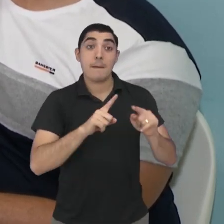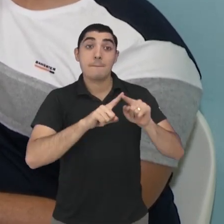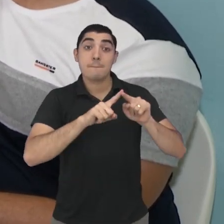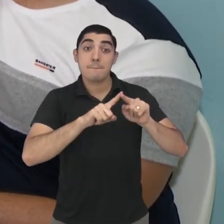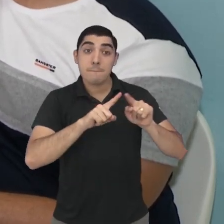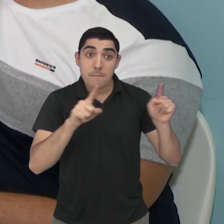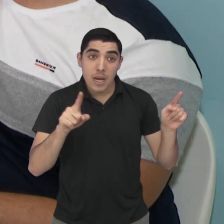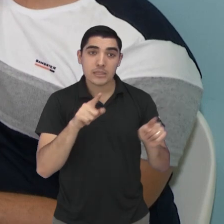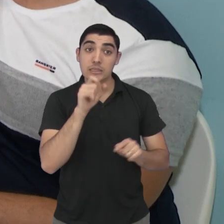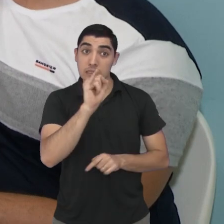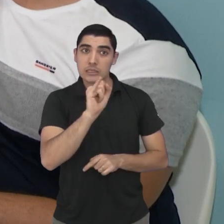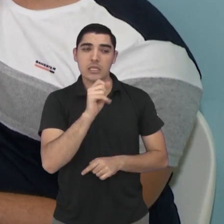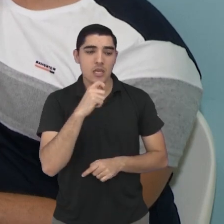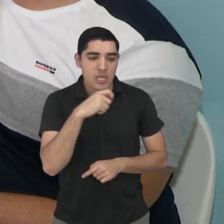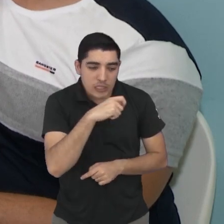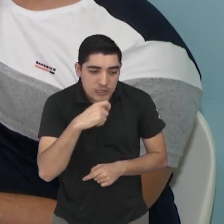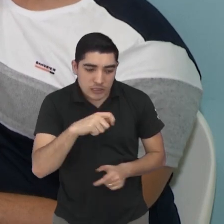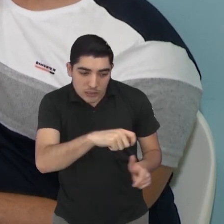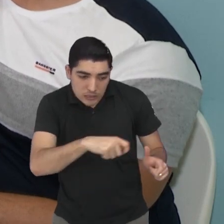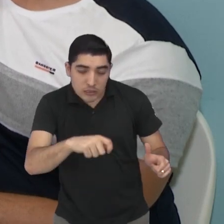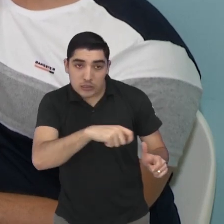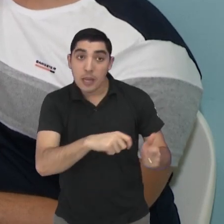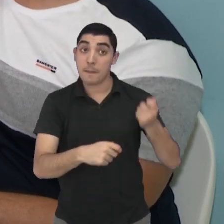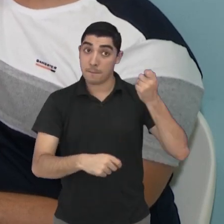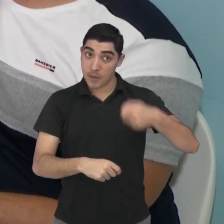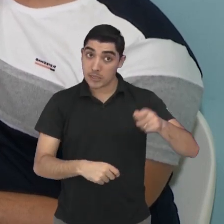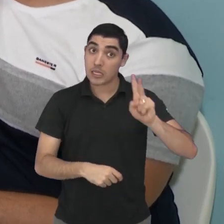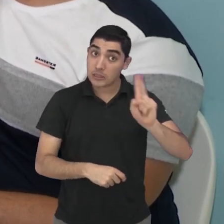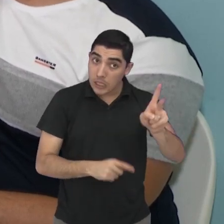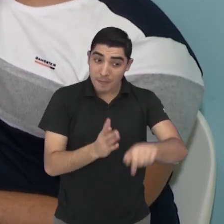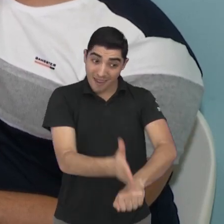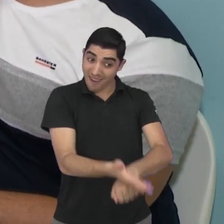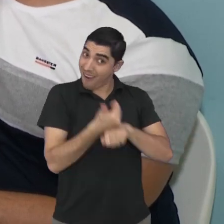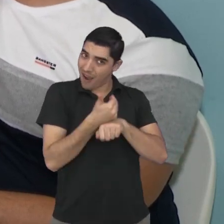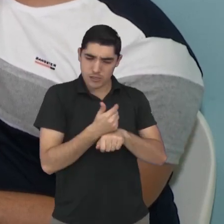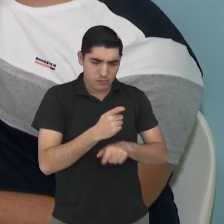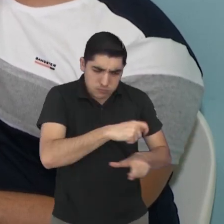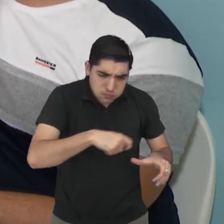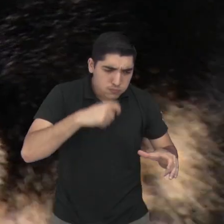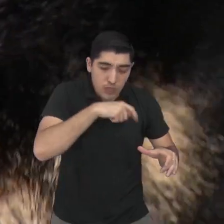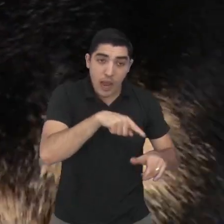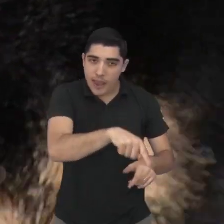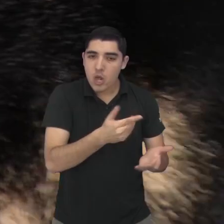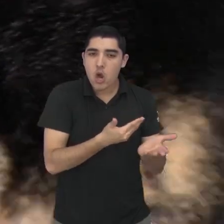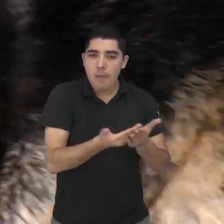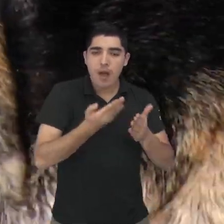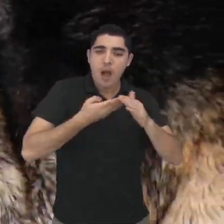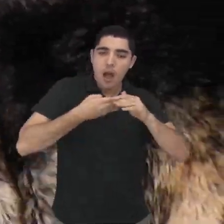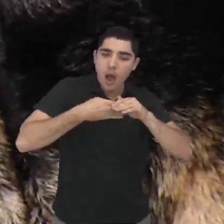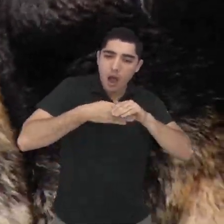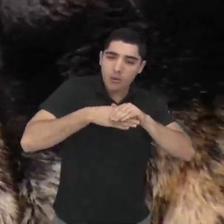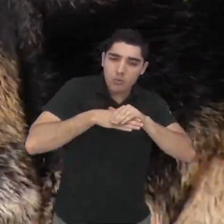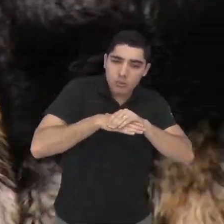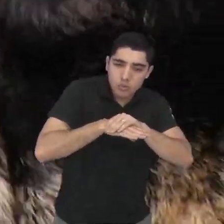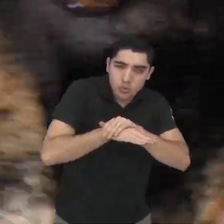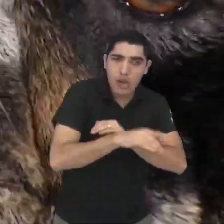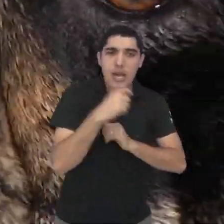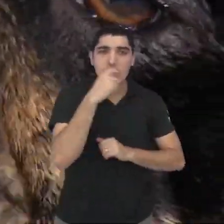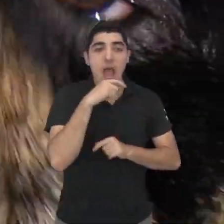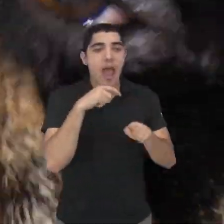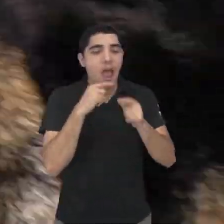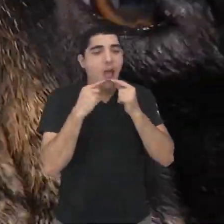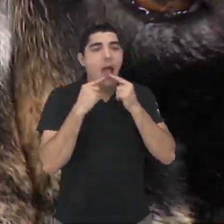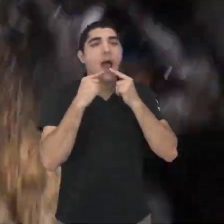condicionamento da escovação precisa acontecer o mais precocemente possível. Acostumar o animal a ser manipulado, a deixar